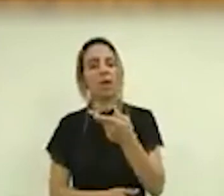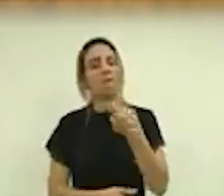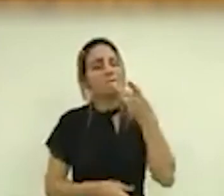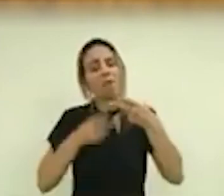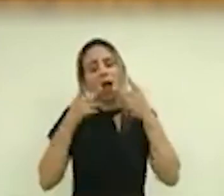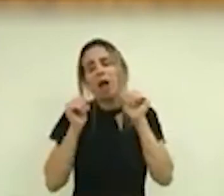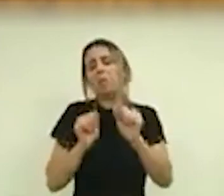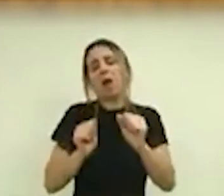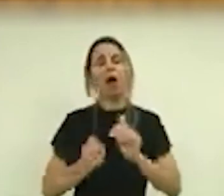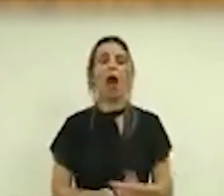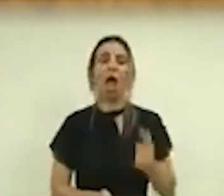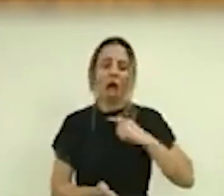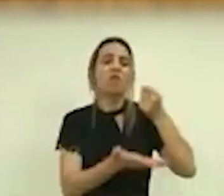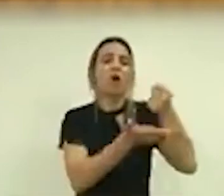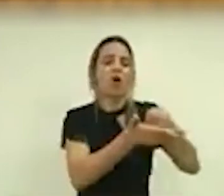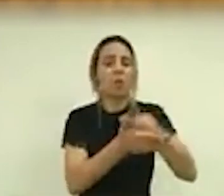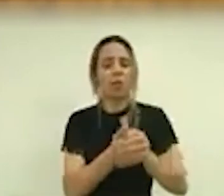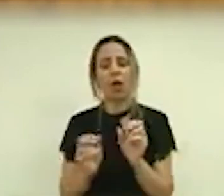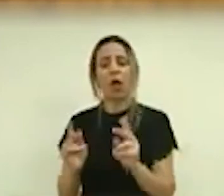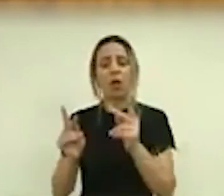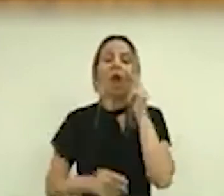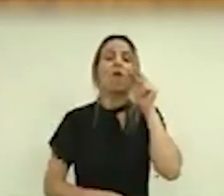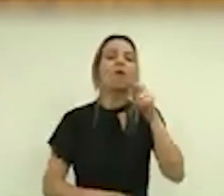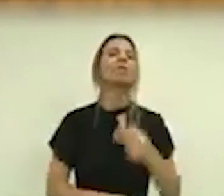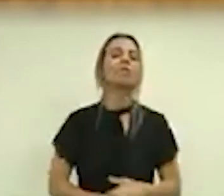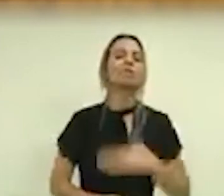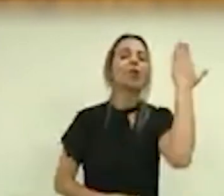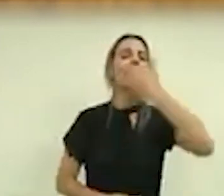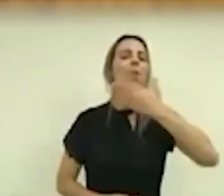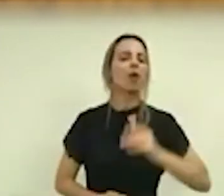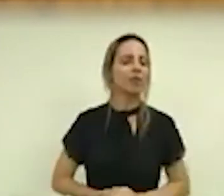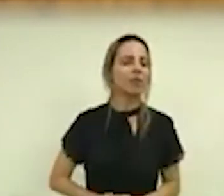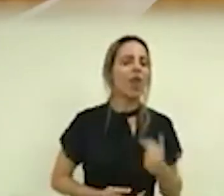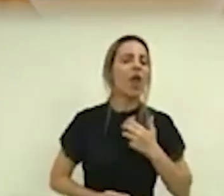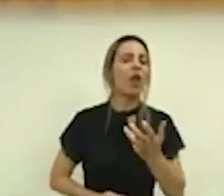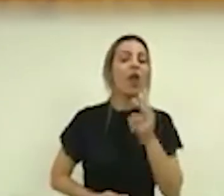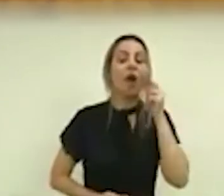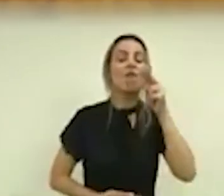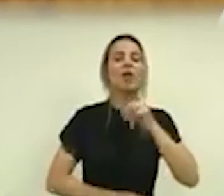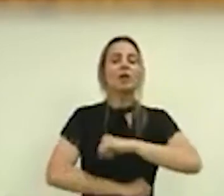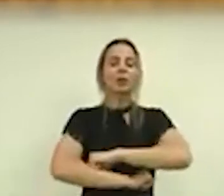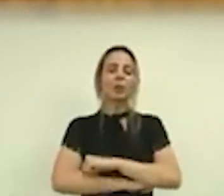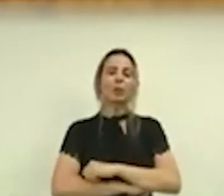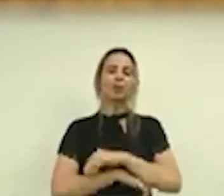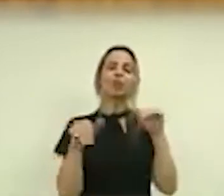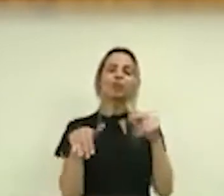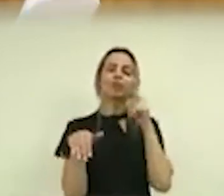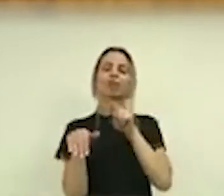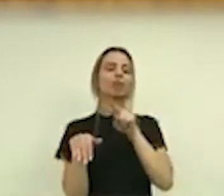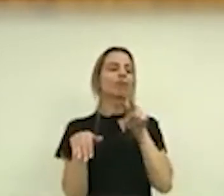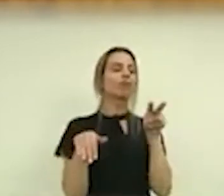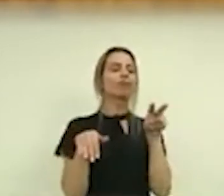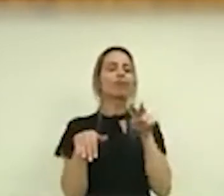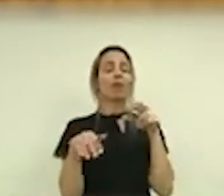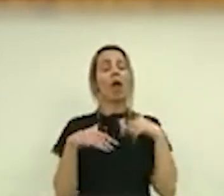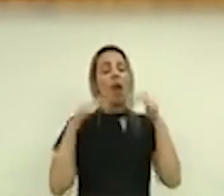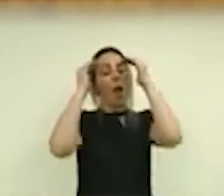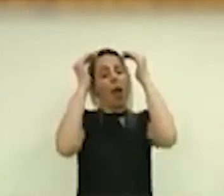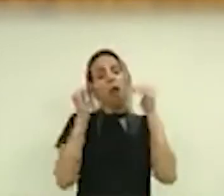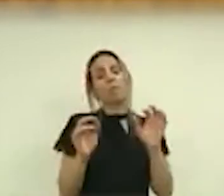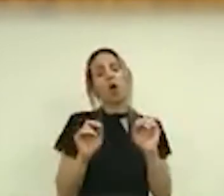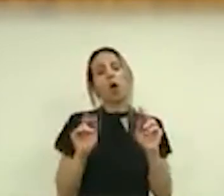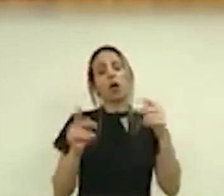falar. Ah, eu vou cobrar. Tá bom, eu quero ver. Eu quero ver. Eu quero assistir de camarote, com todo o respeito.